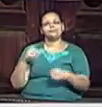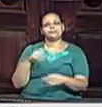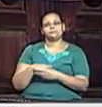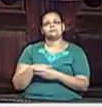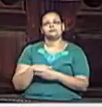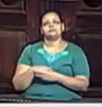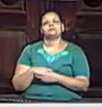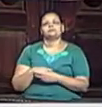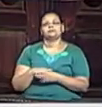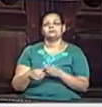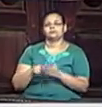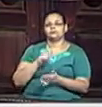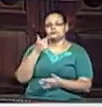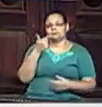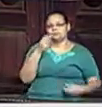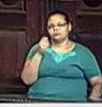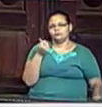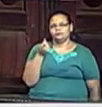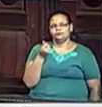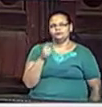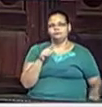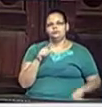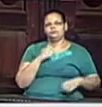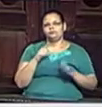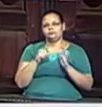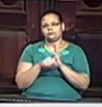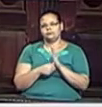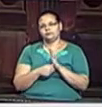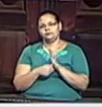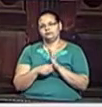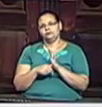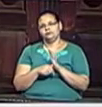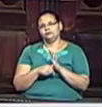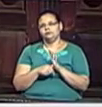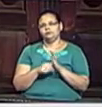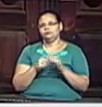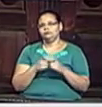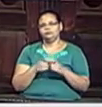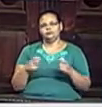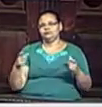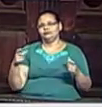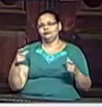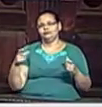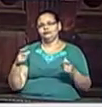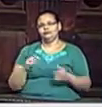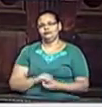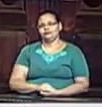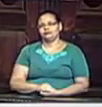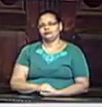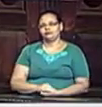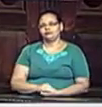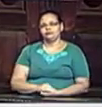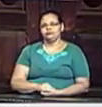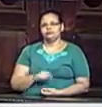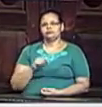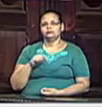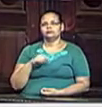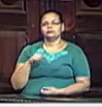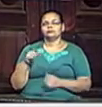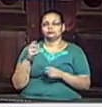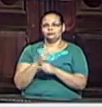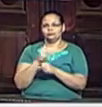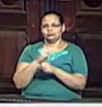da 2016. Está com um atraso muito grande. E nas contas